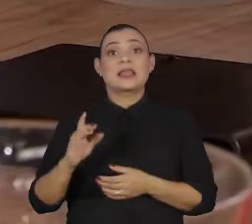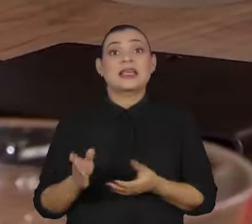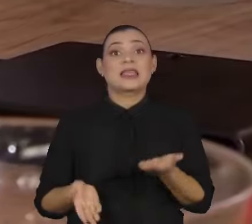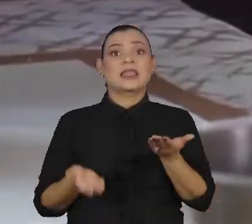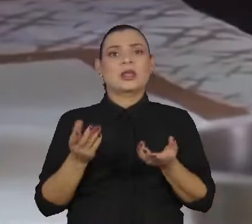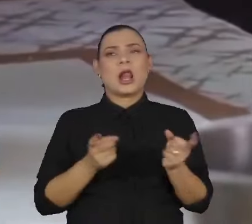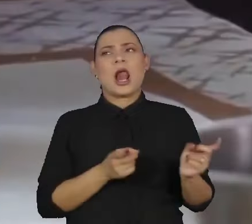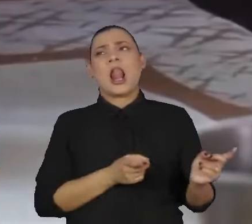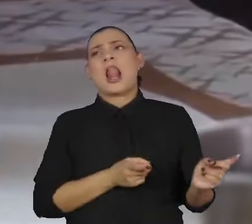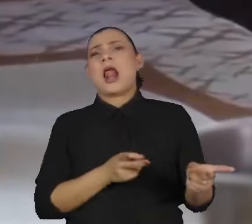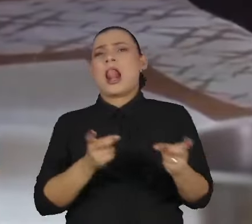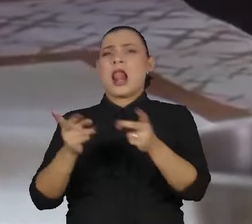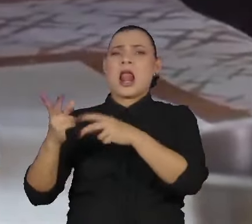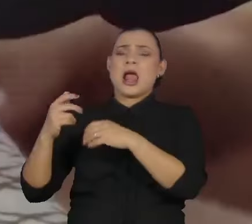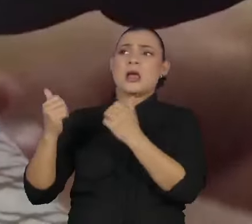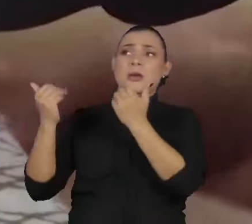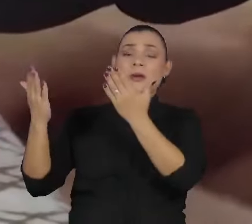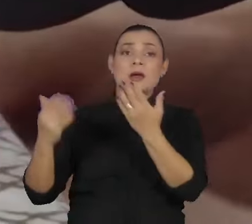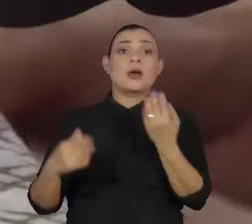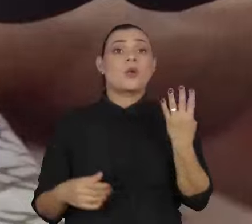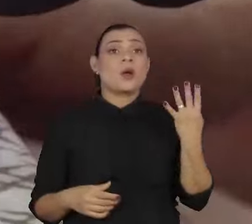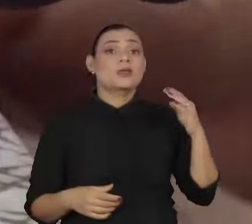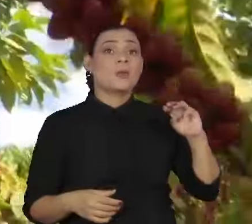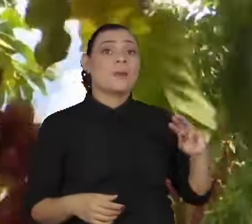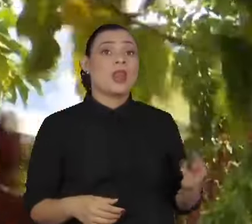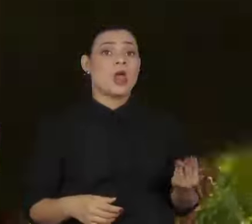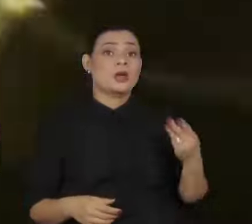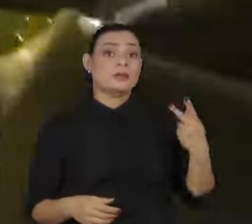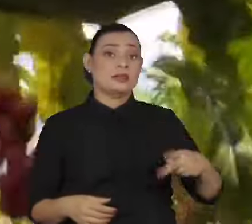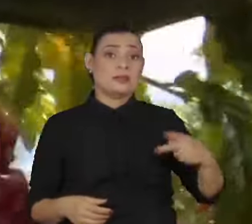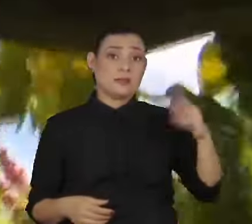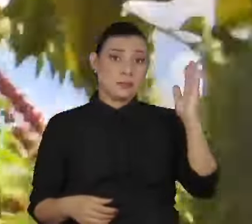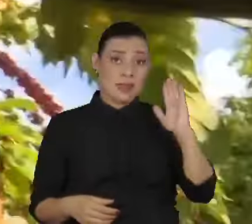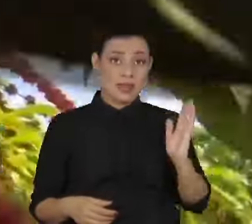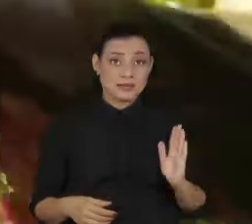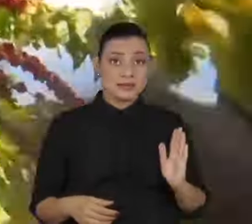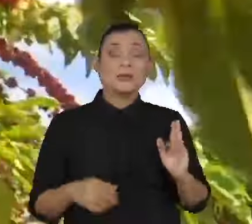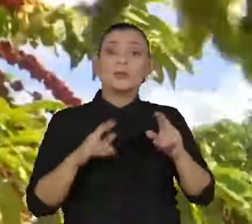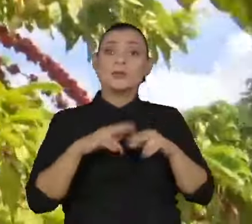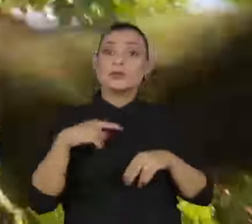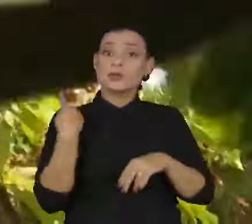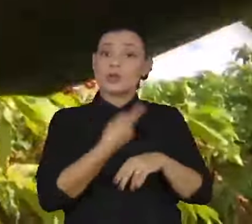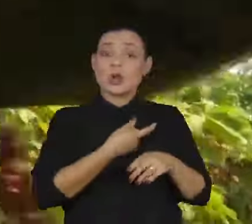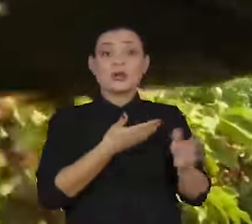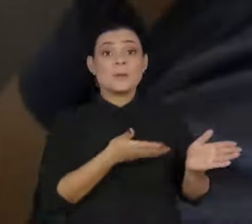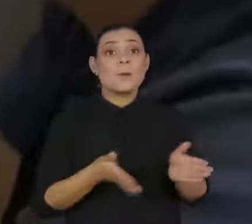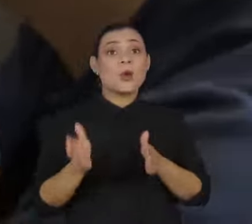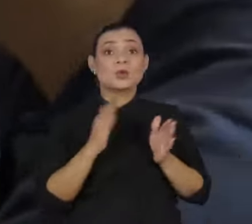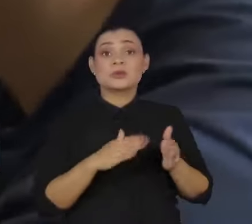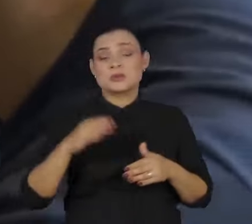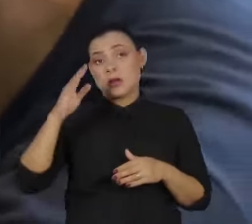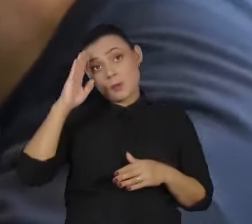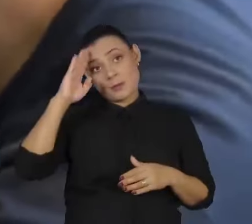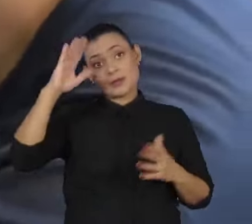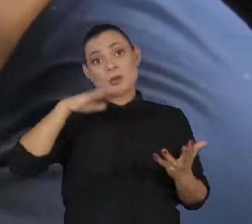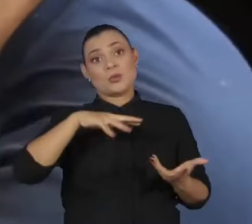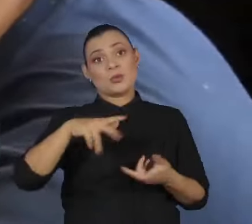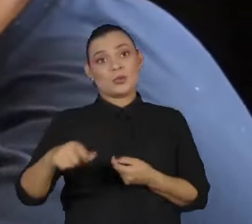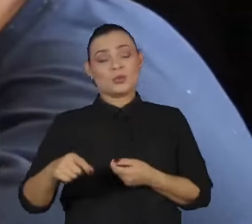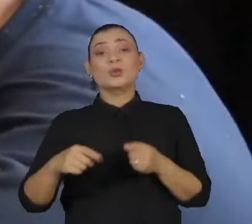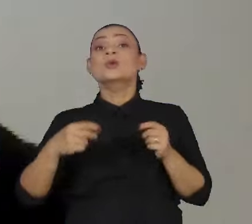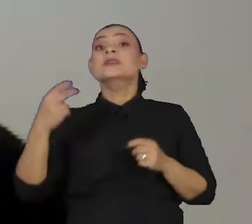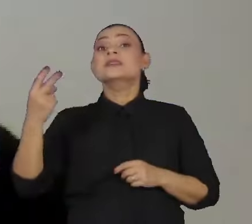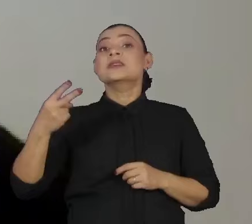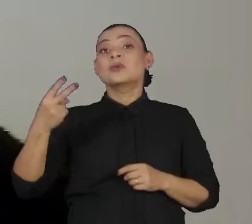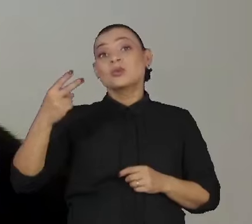e consumiu internamente outras 4 milhões. Isso nos torna o maior produtor do grão do mundo e o segundo maior